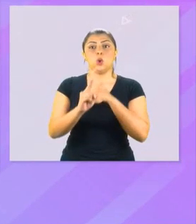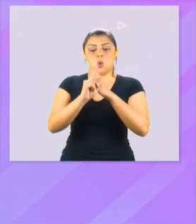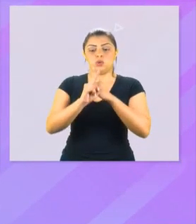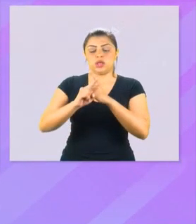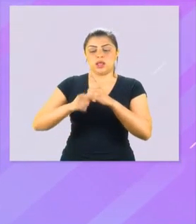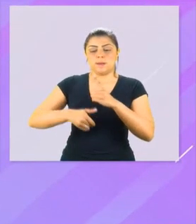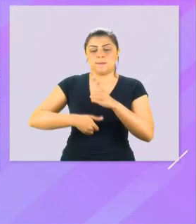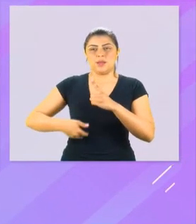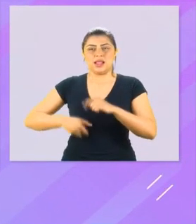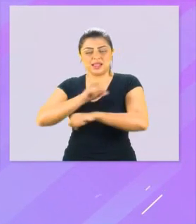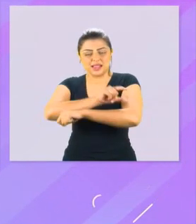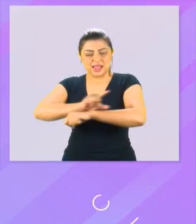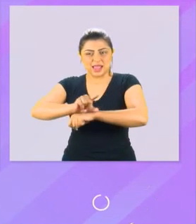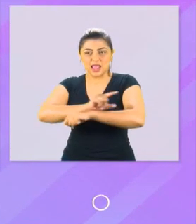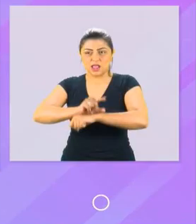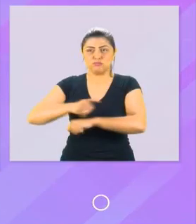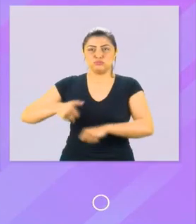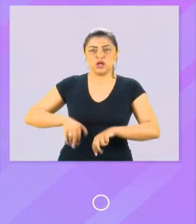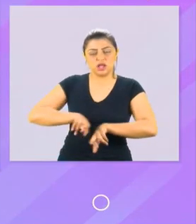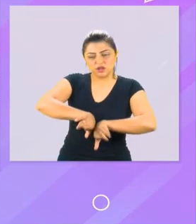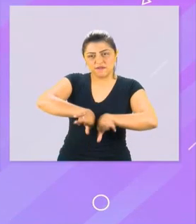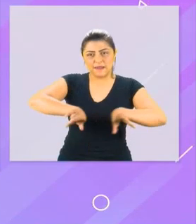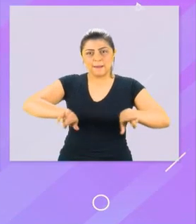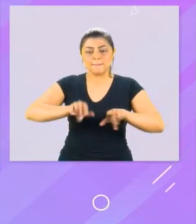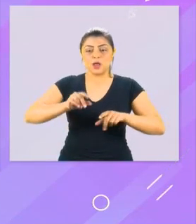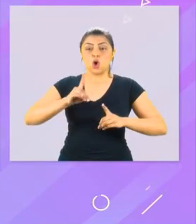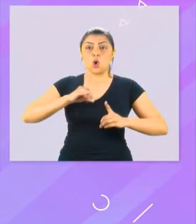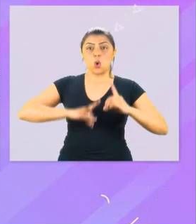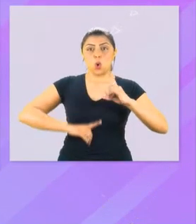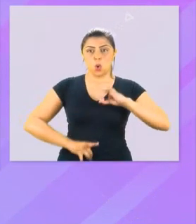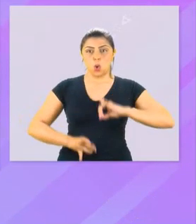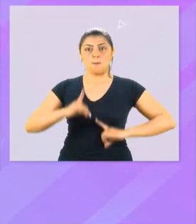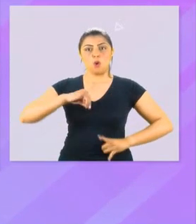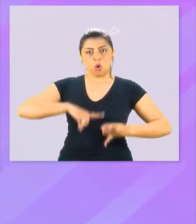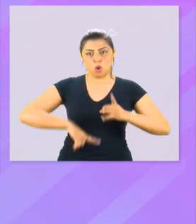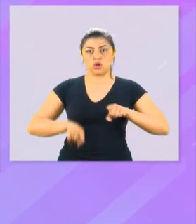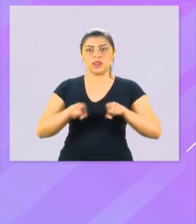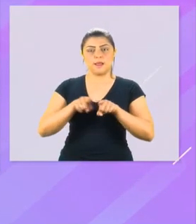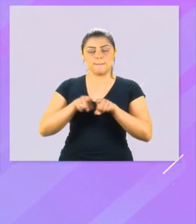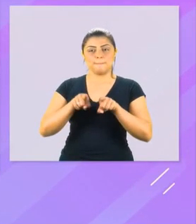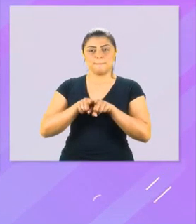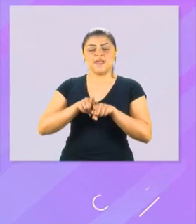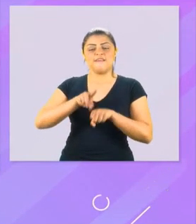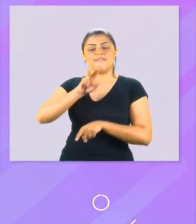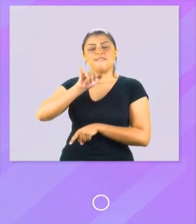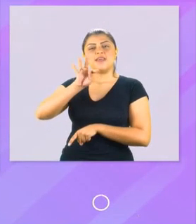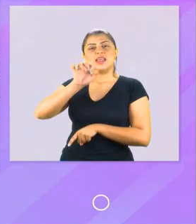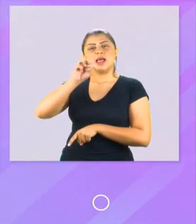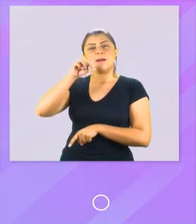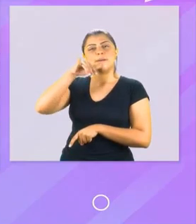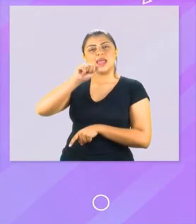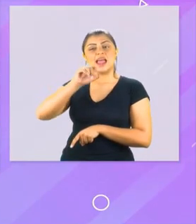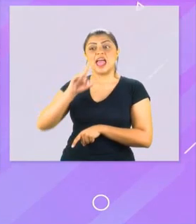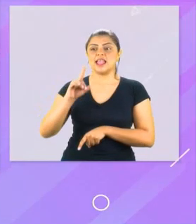encontrado nos tecidos extrahepáticos para a produção de hormônios esteroides e vitamina D. Aqui é muito importante ressaltar